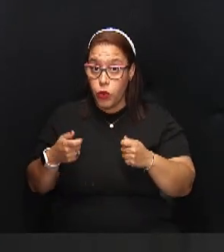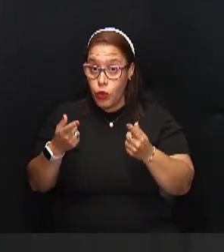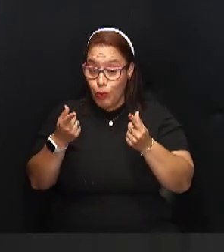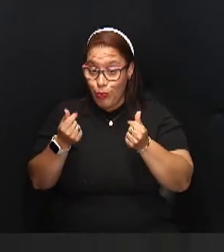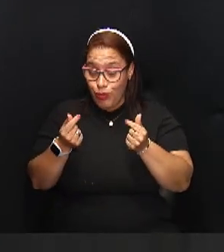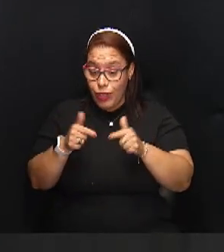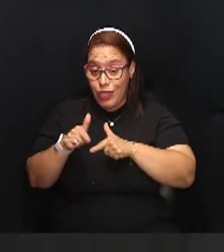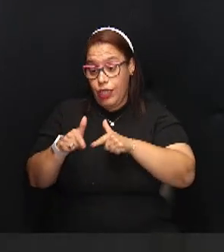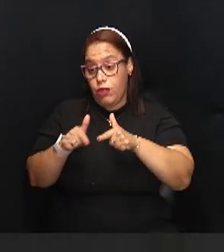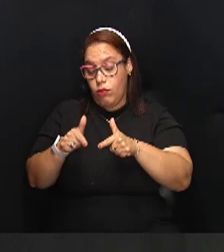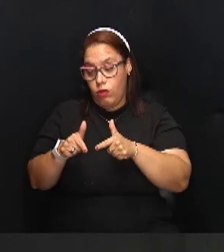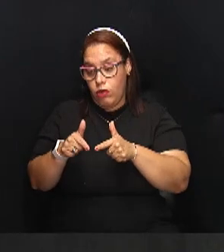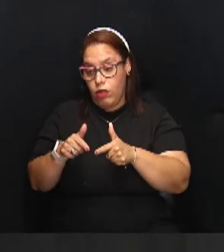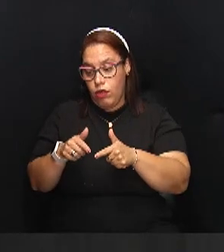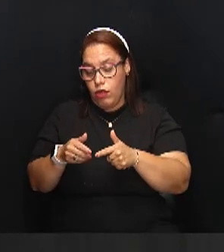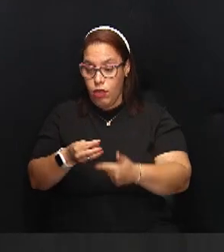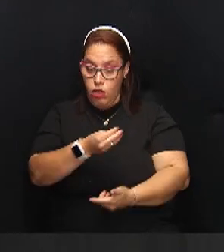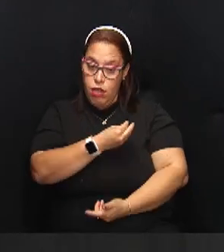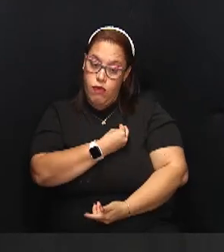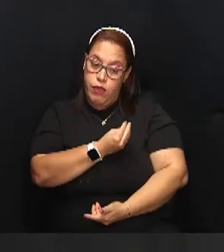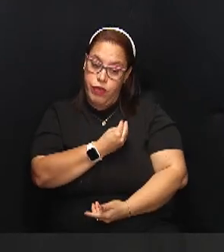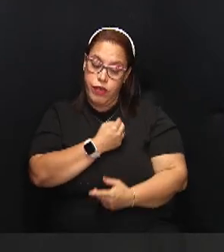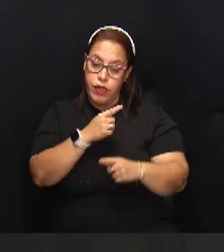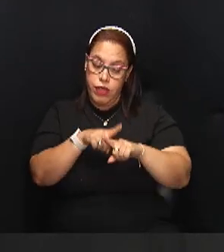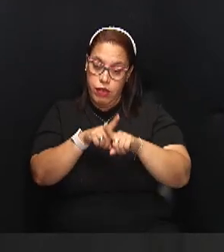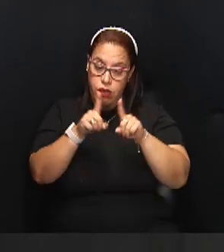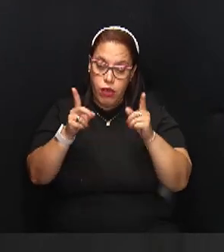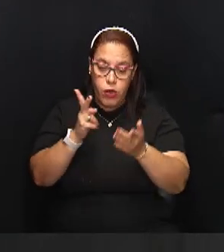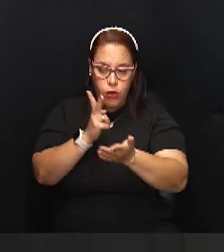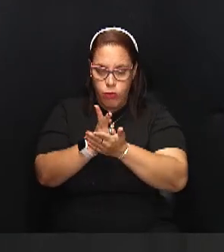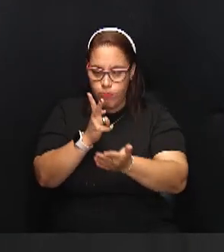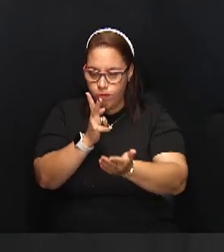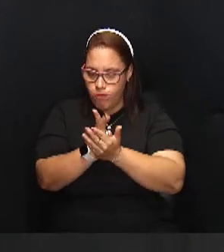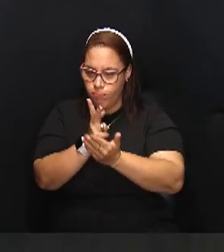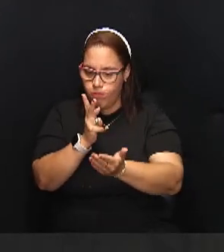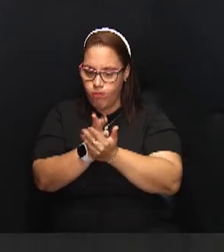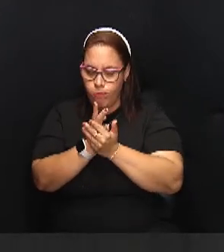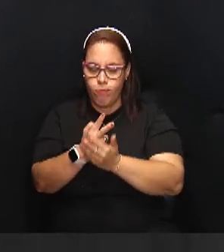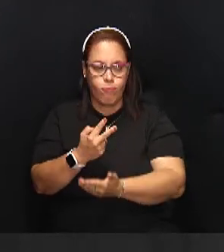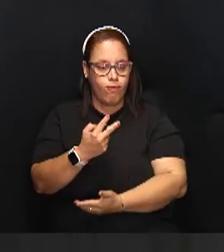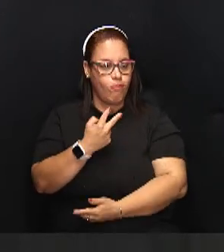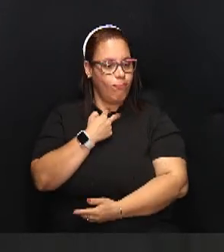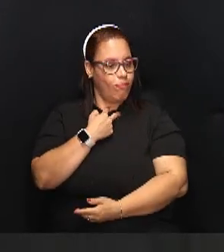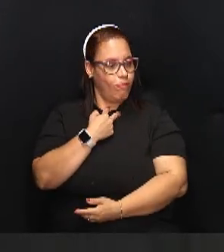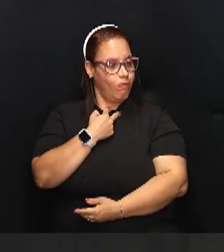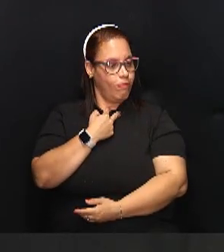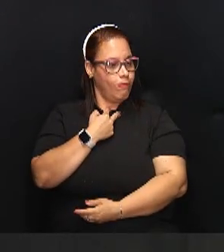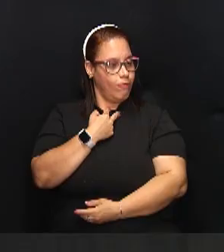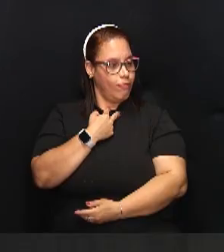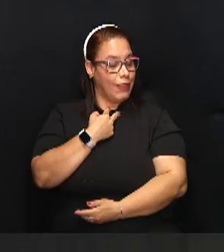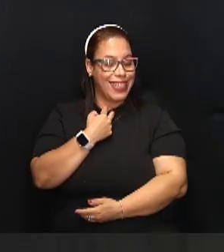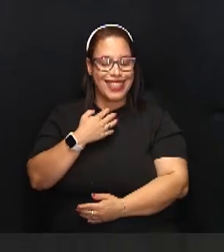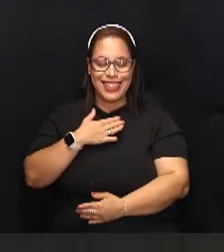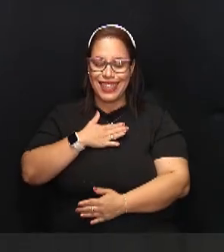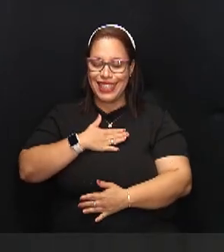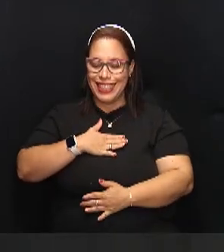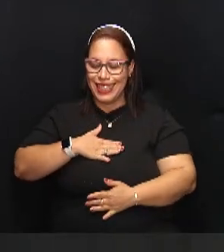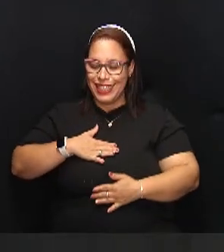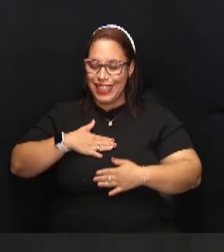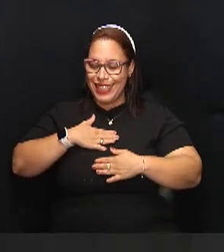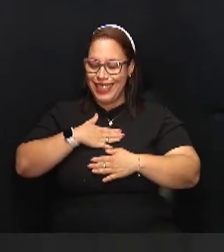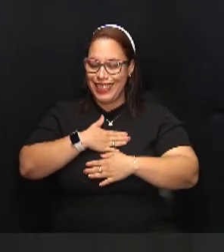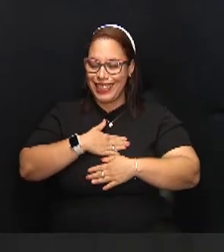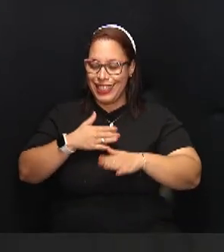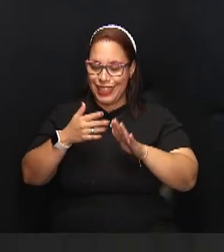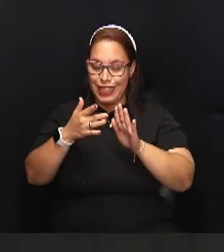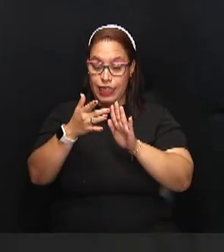daquele trabalho para você sobreviver, mas sempre estar ocupado com algo que te traga prazer e pautado